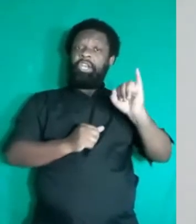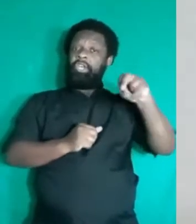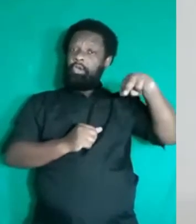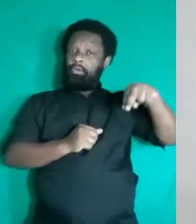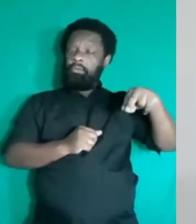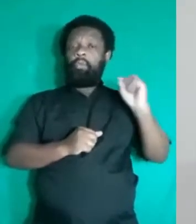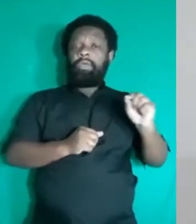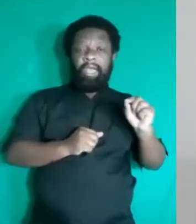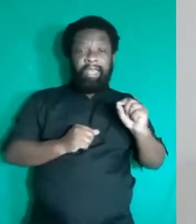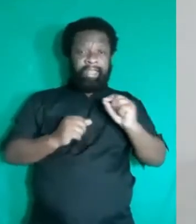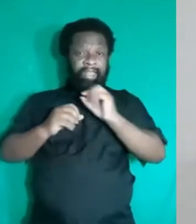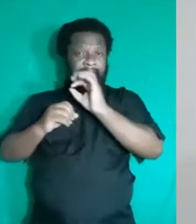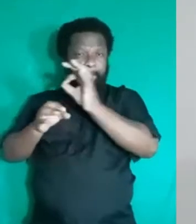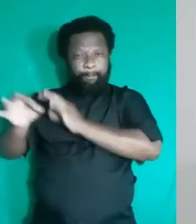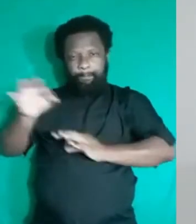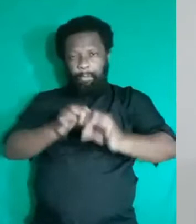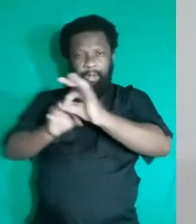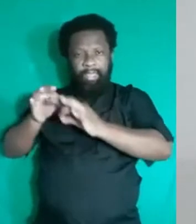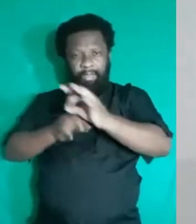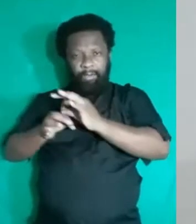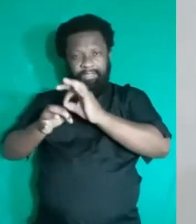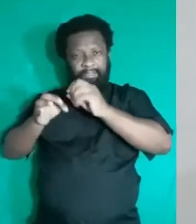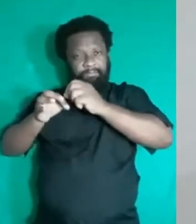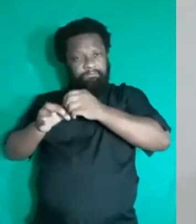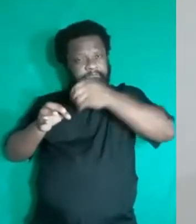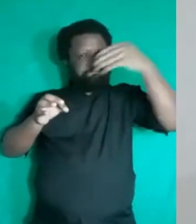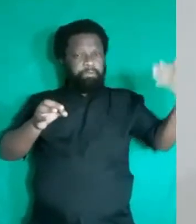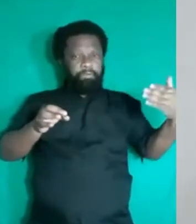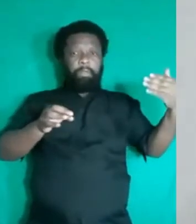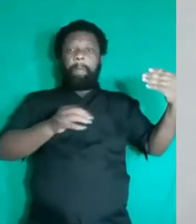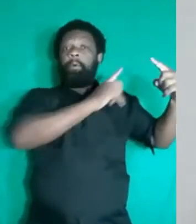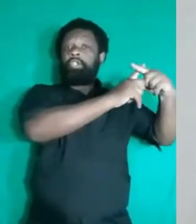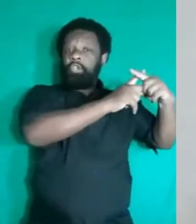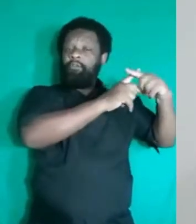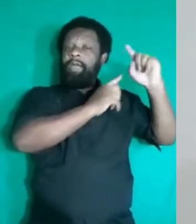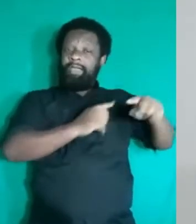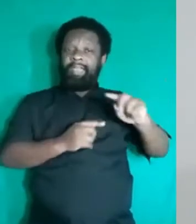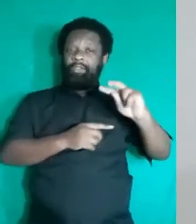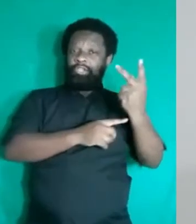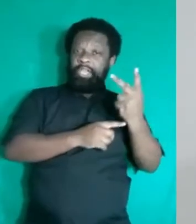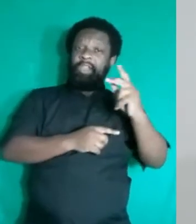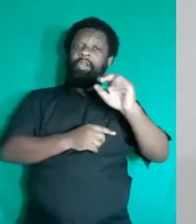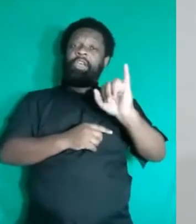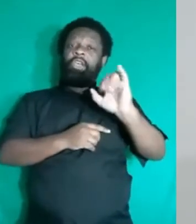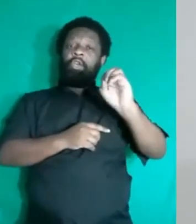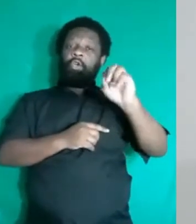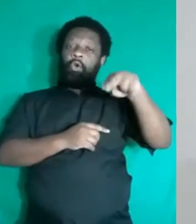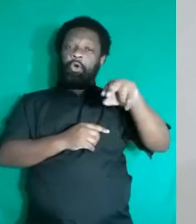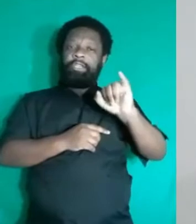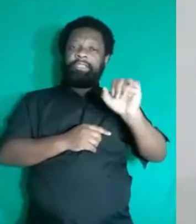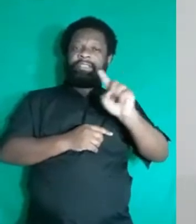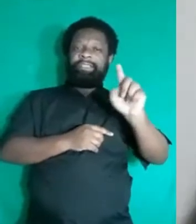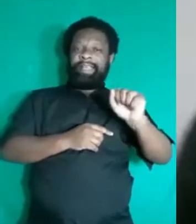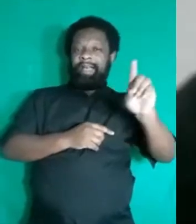esse hidrogênio ionizável? Tem a possibilidade de se ionizar, de sair da molécula positivo. Então, isso é um